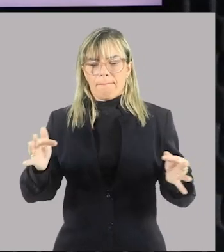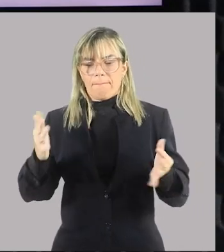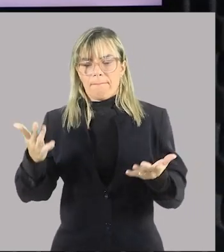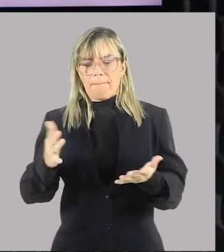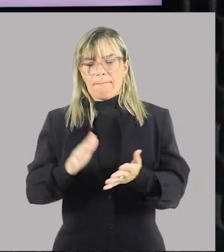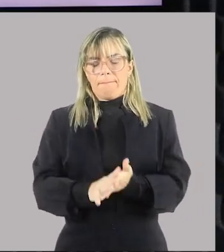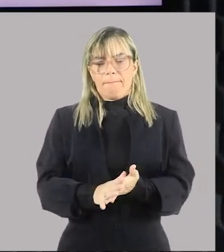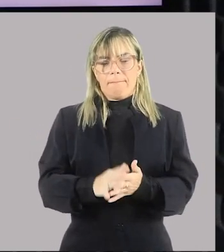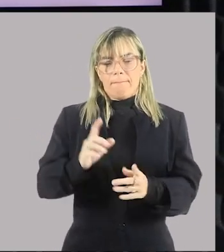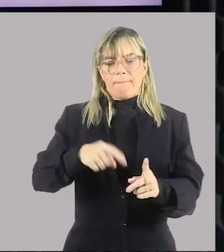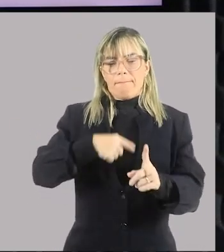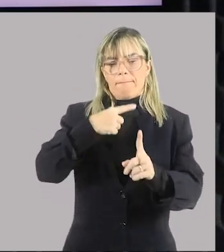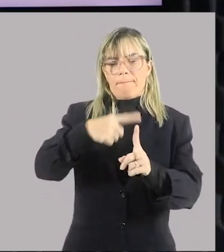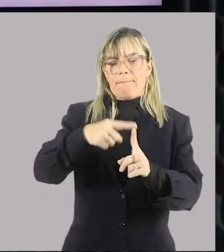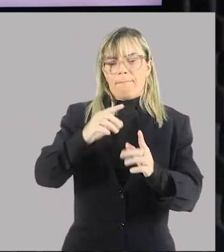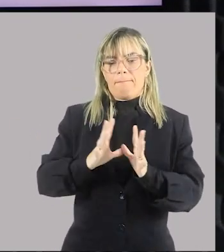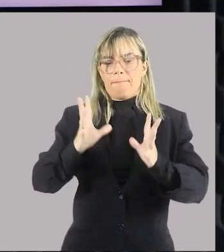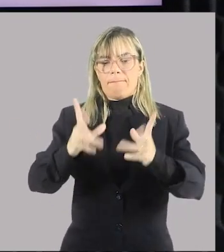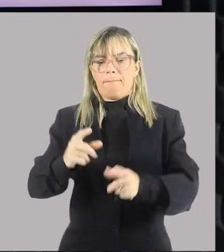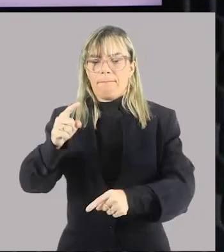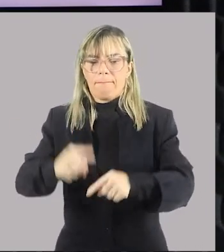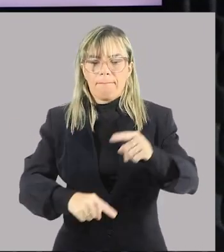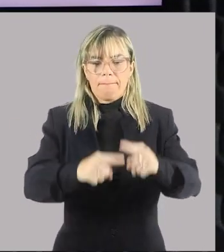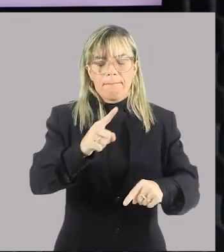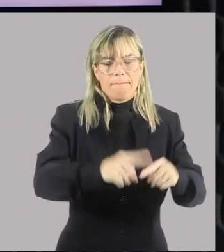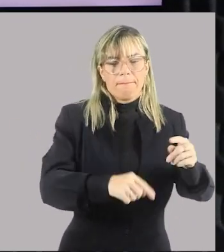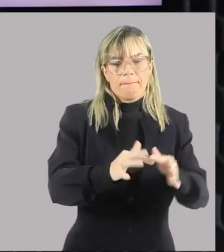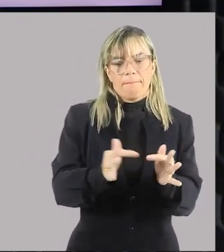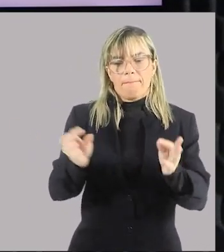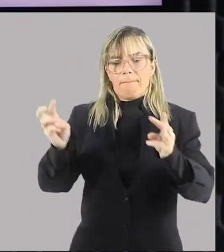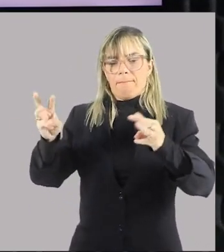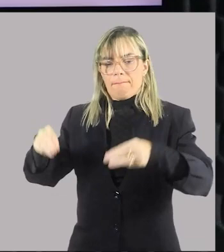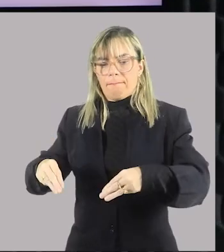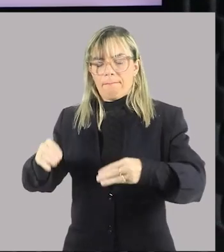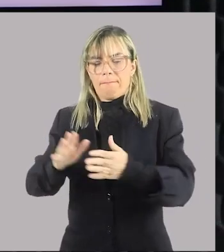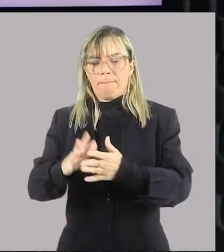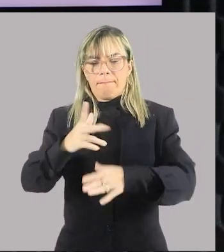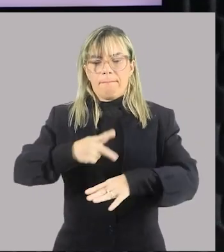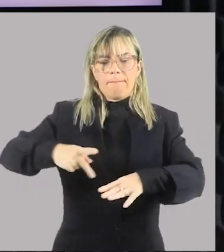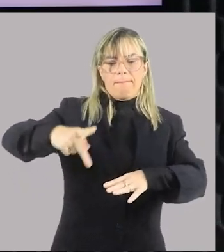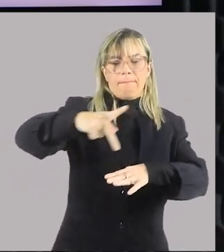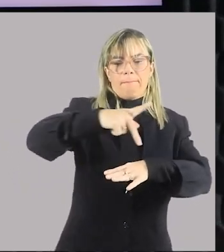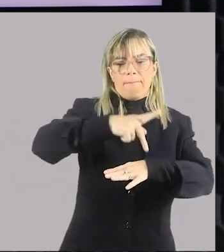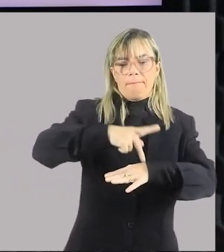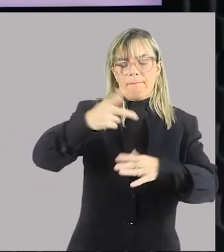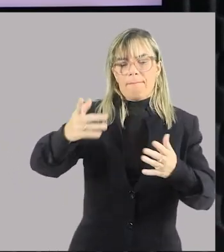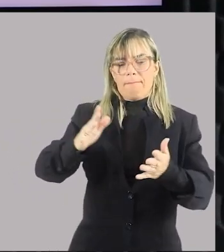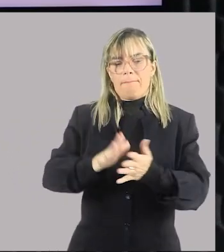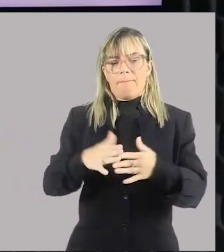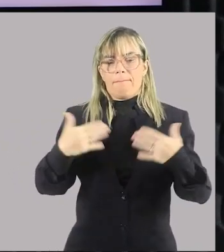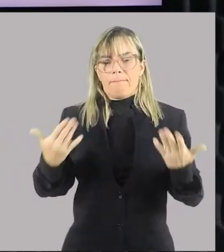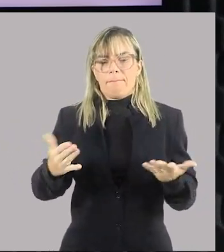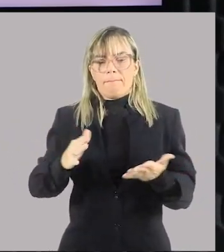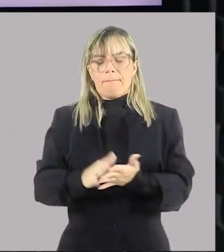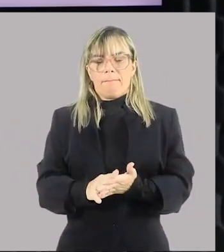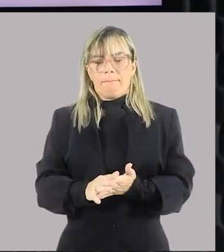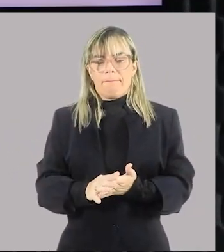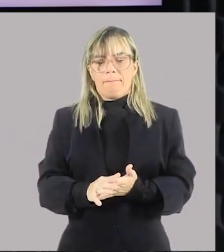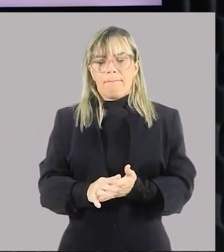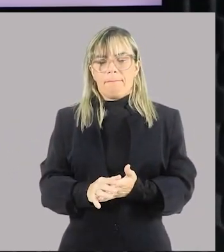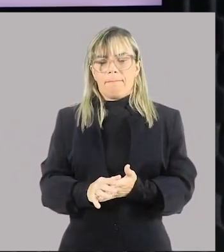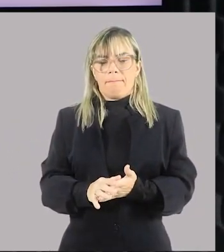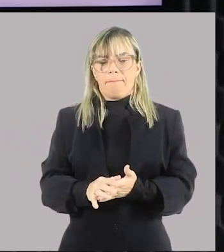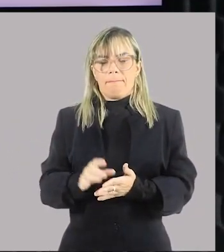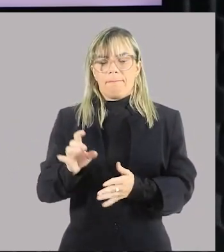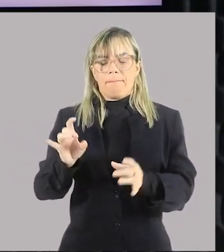A soma de todos os bens e serviços finais produzidos por um país, ou seja, cada país vai possuir